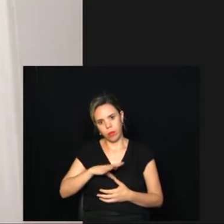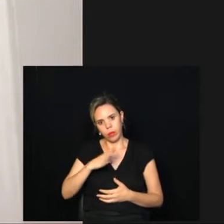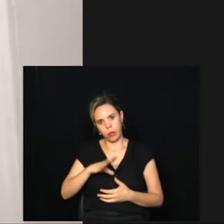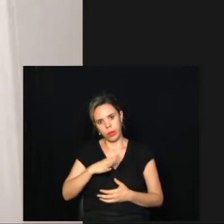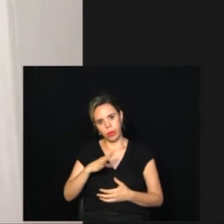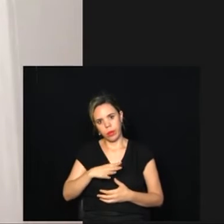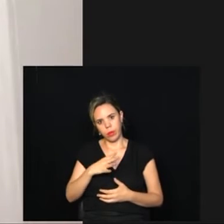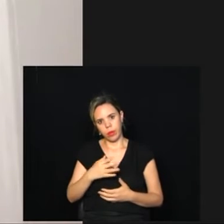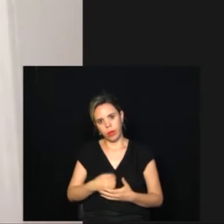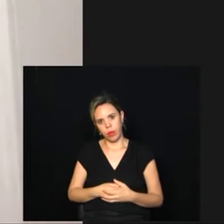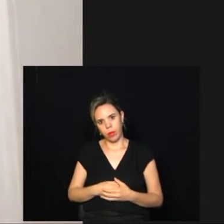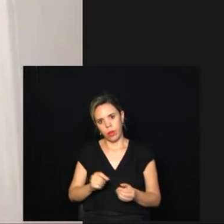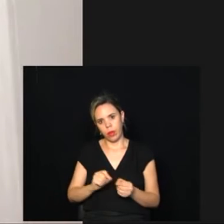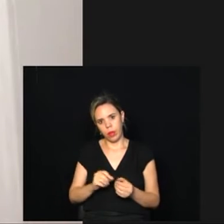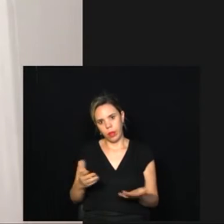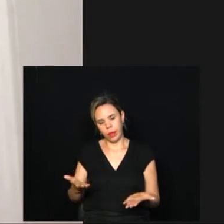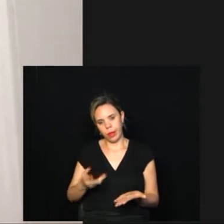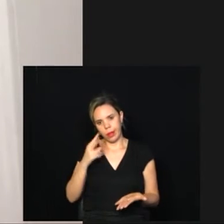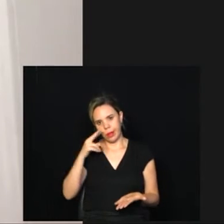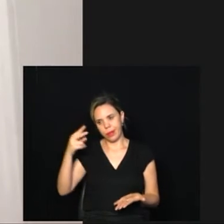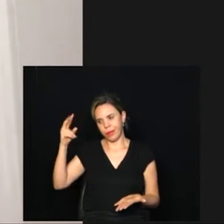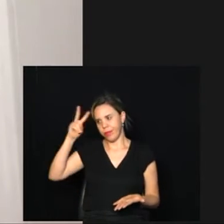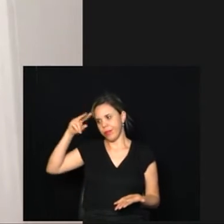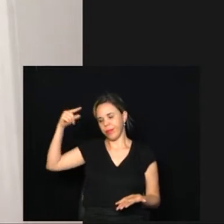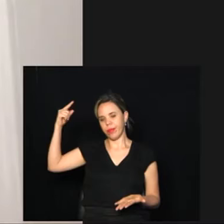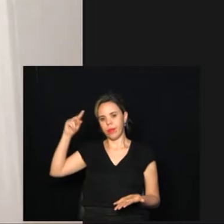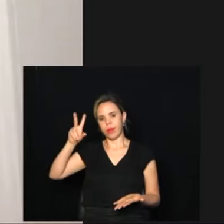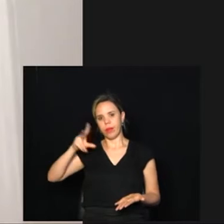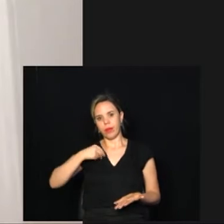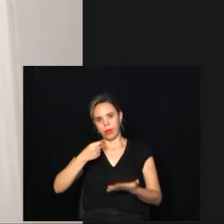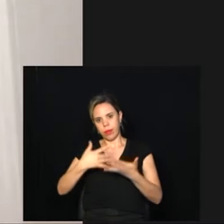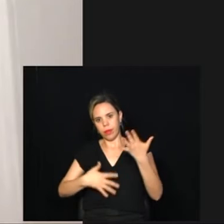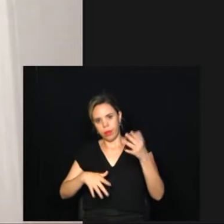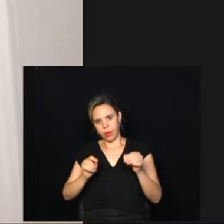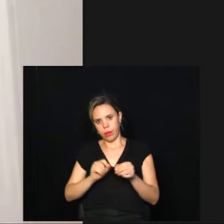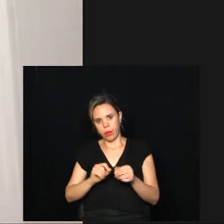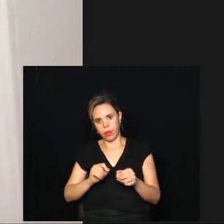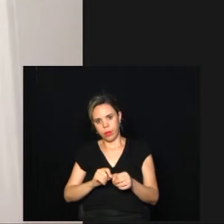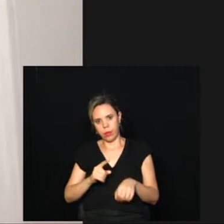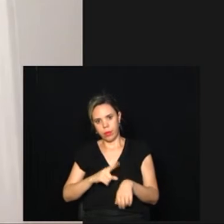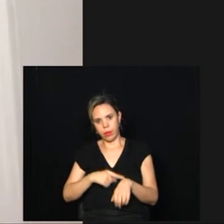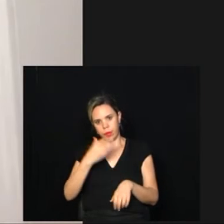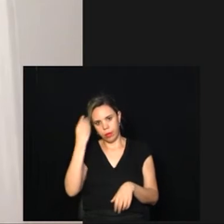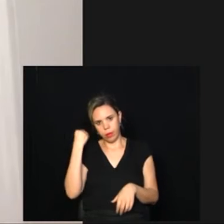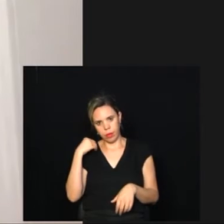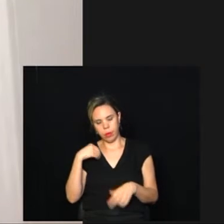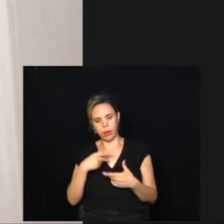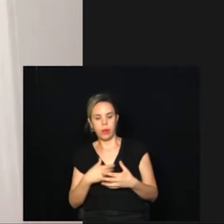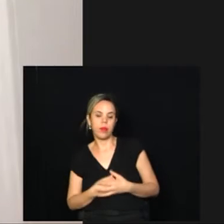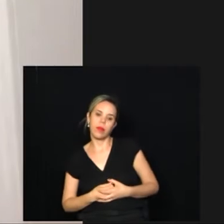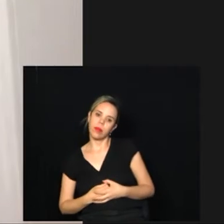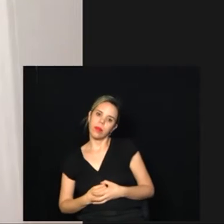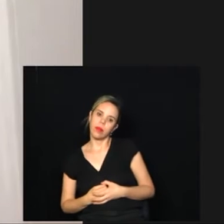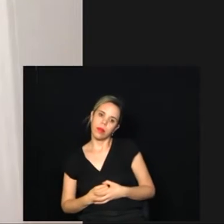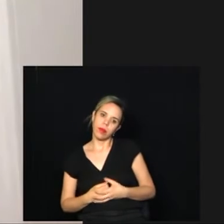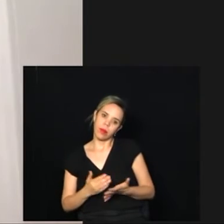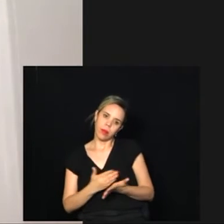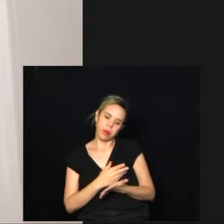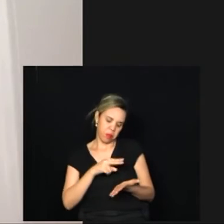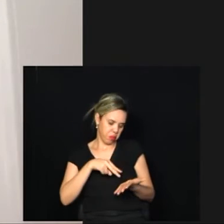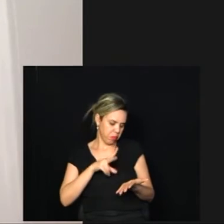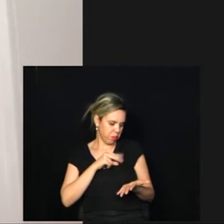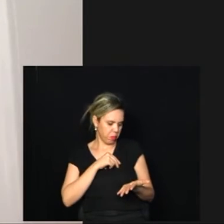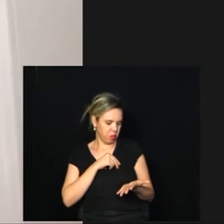corajosa, sabe? De ter feito isso. Hoje eu olho para trás e vejo, caramba, quanta coisa eu fiz. Tem hora que a gente esquece, né, das coisas. E eu pego o livro,